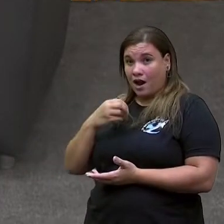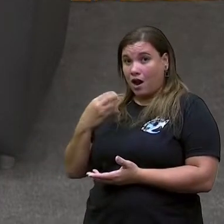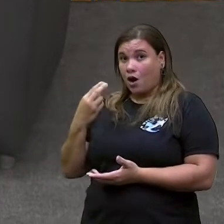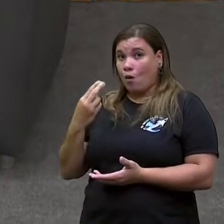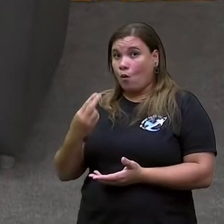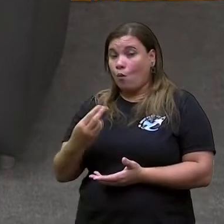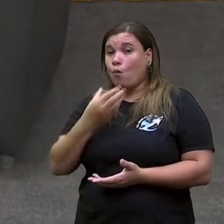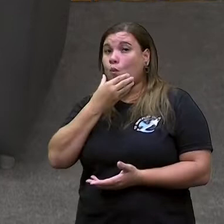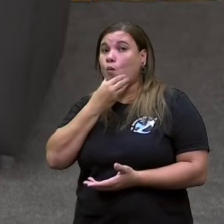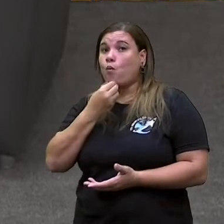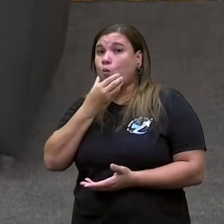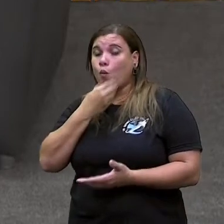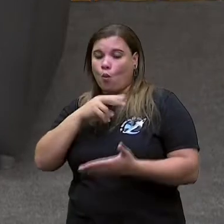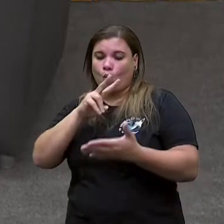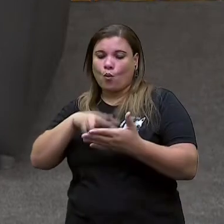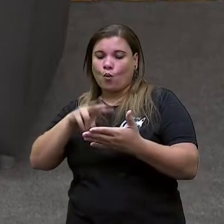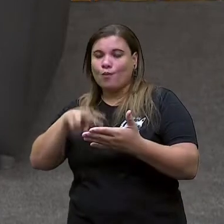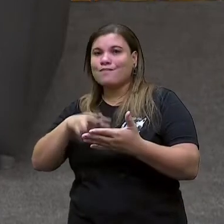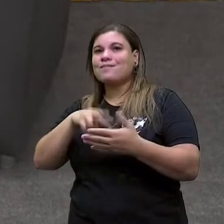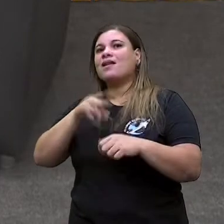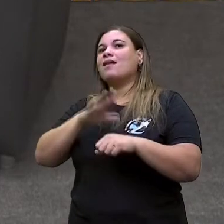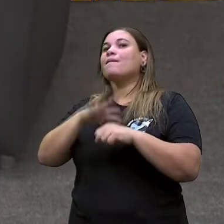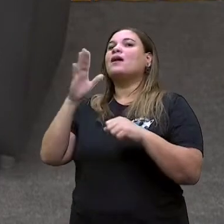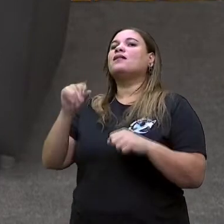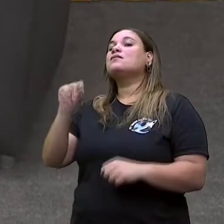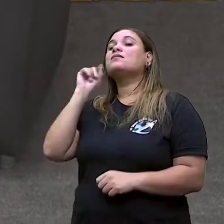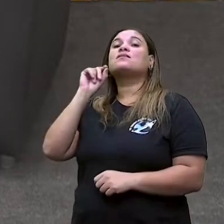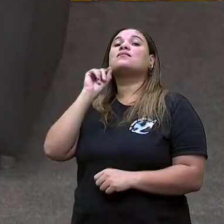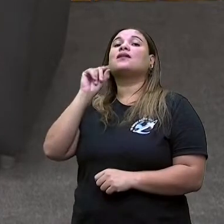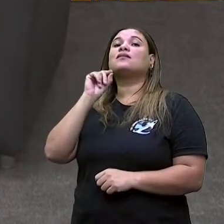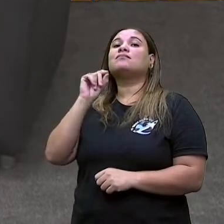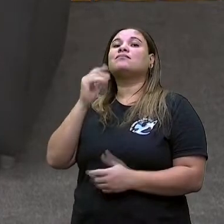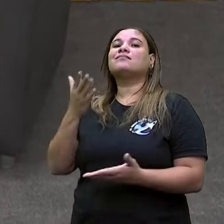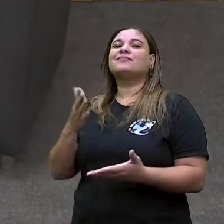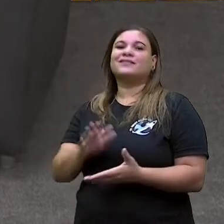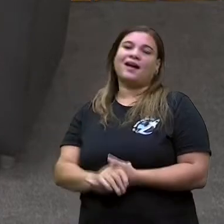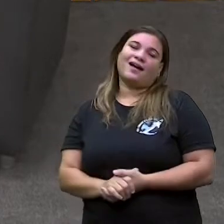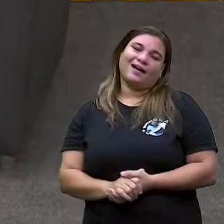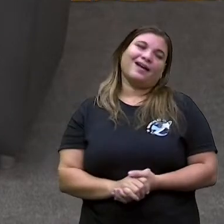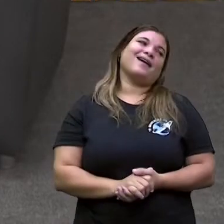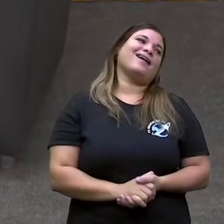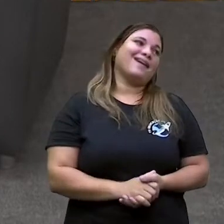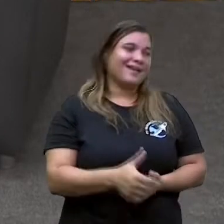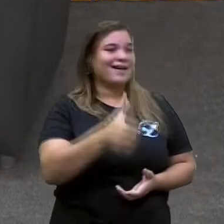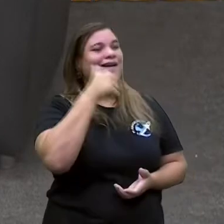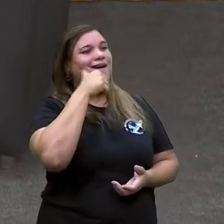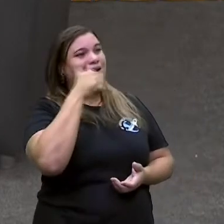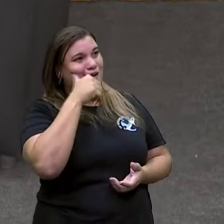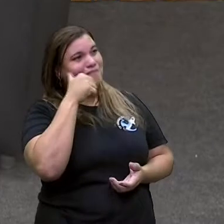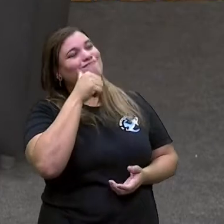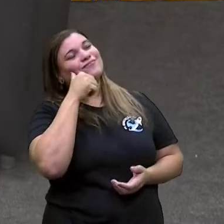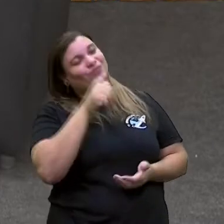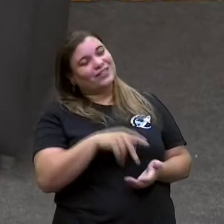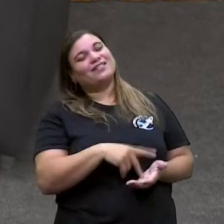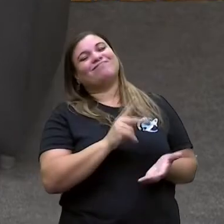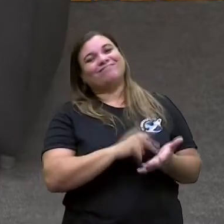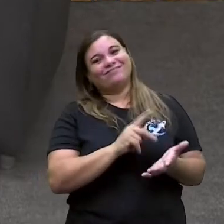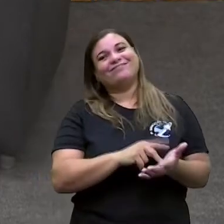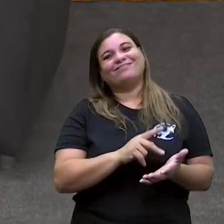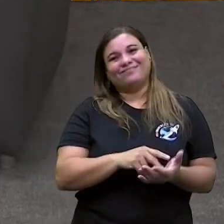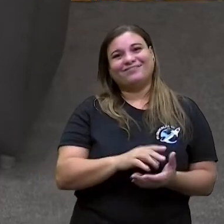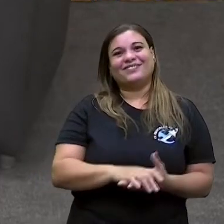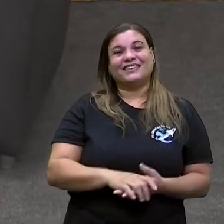né? É de propósito. As mulheres leem mais. Olha, as mulheres leem mais. E no Brasil, as nordestinas leem mais